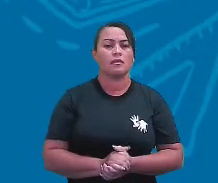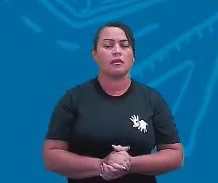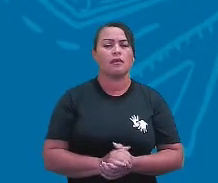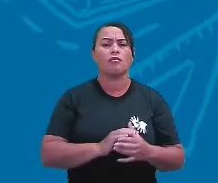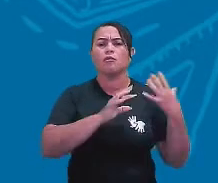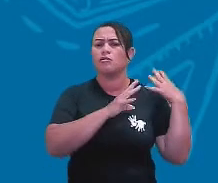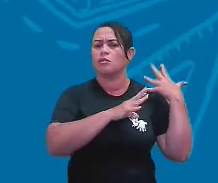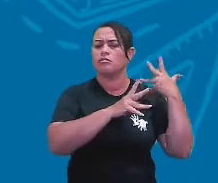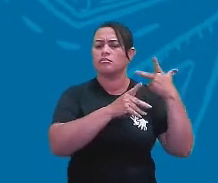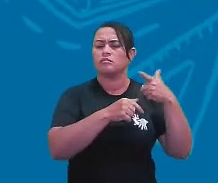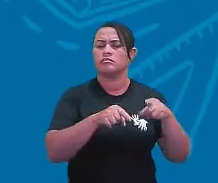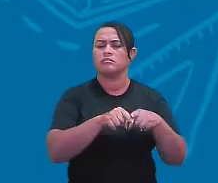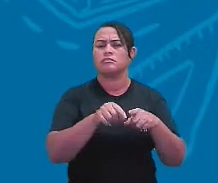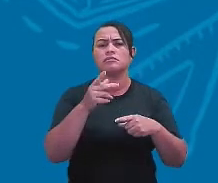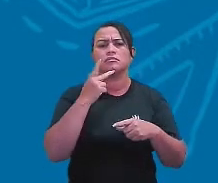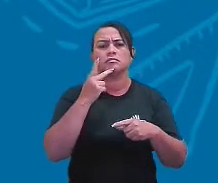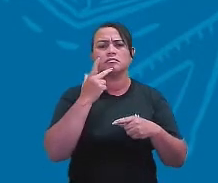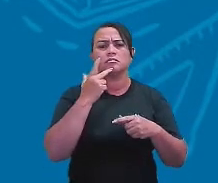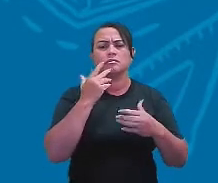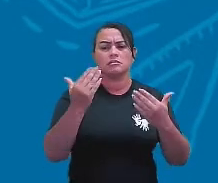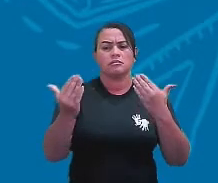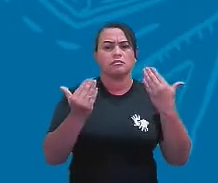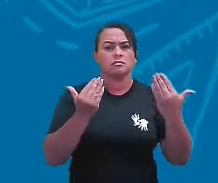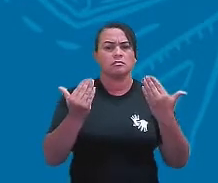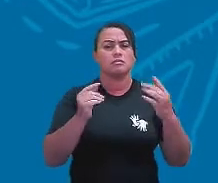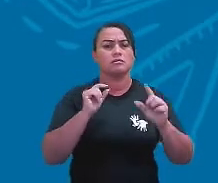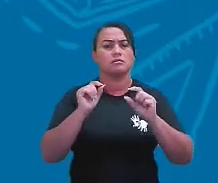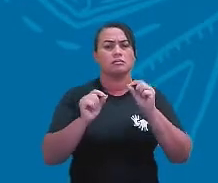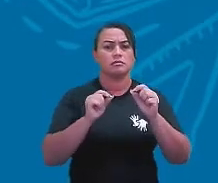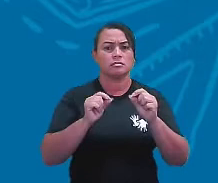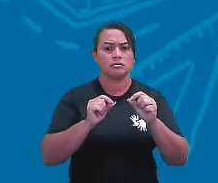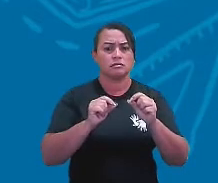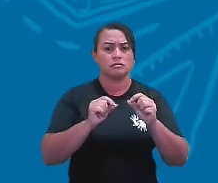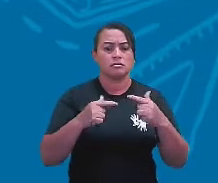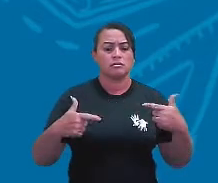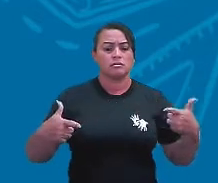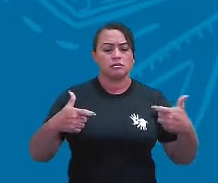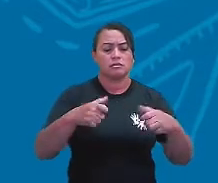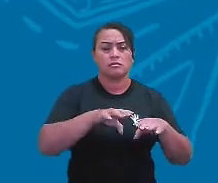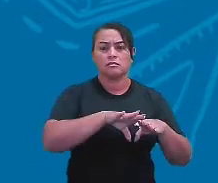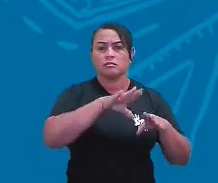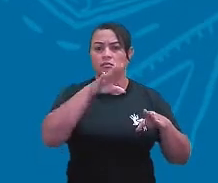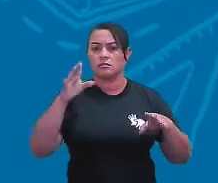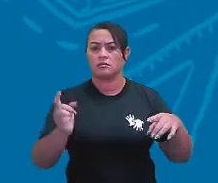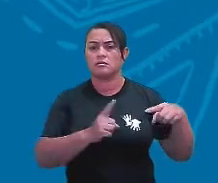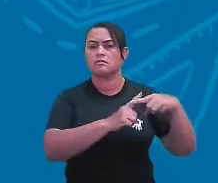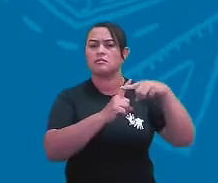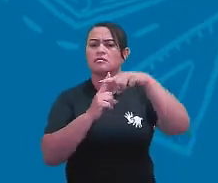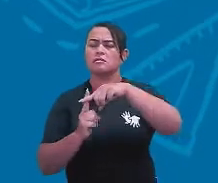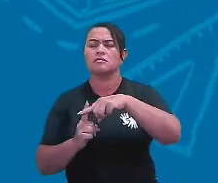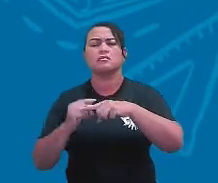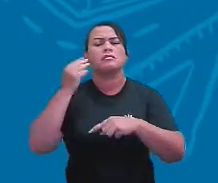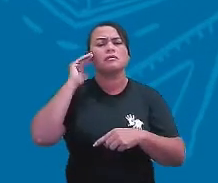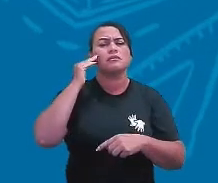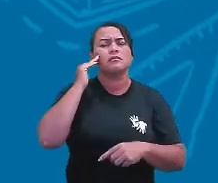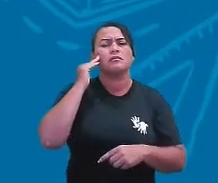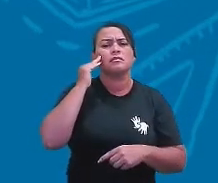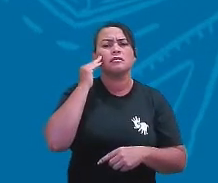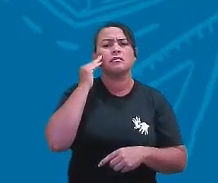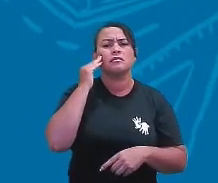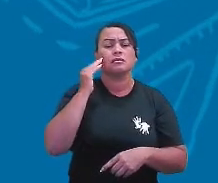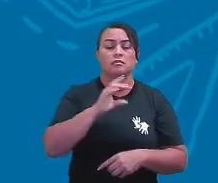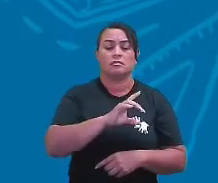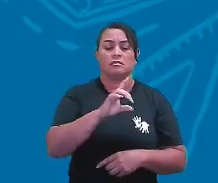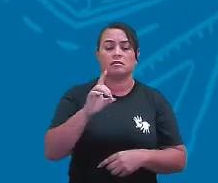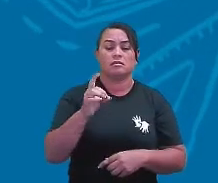Monte das Tabocas, porque a gente precisa saber lá no problema há quanto tempo, né, analisando pela data de